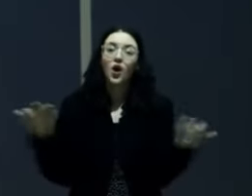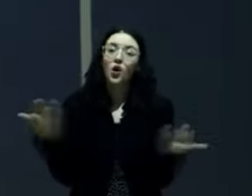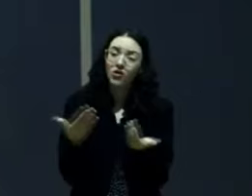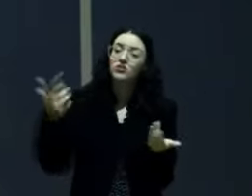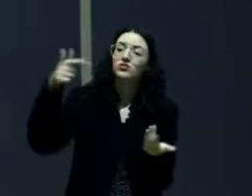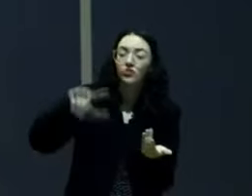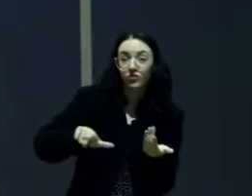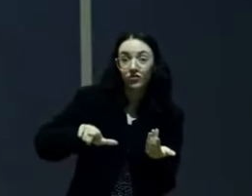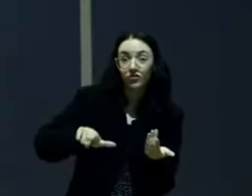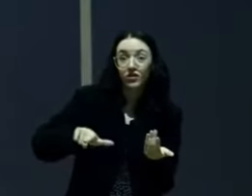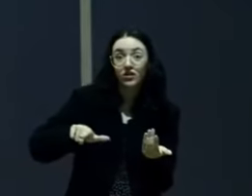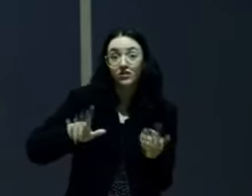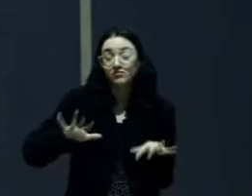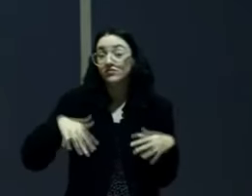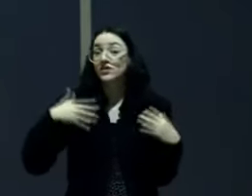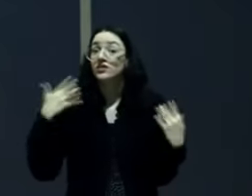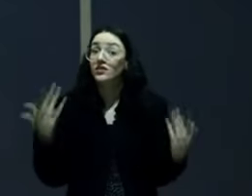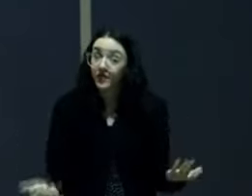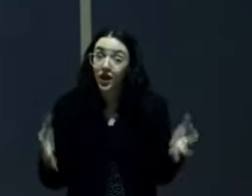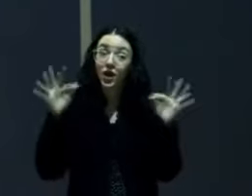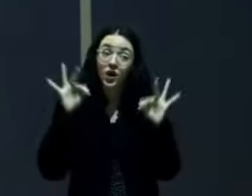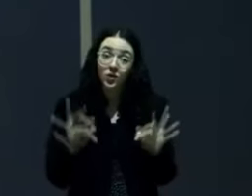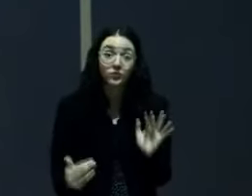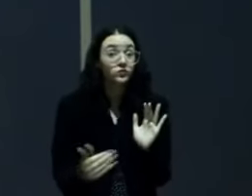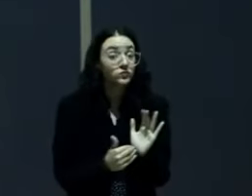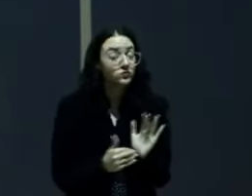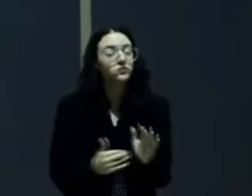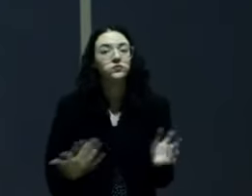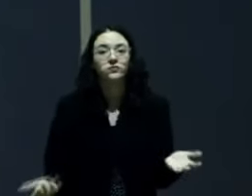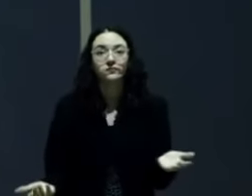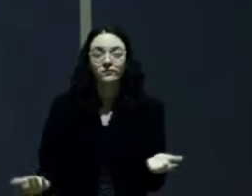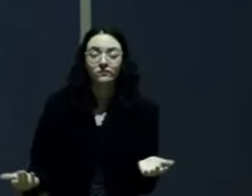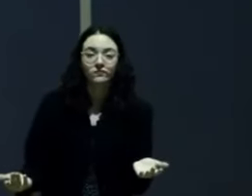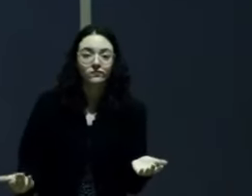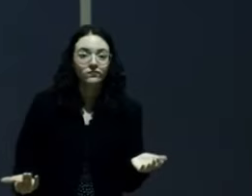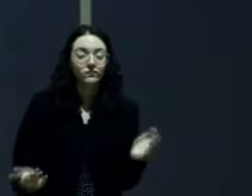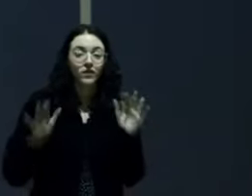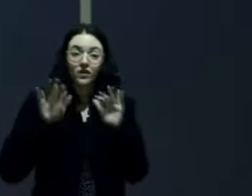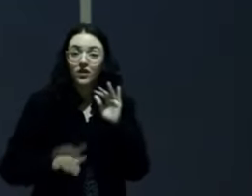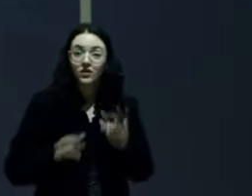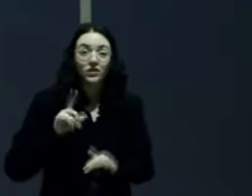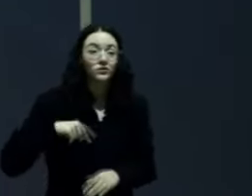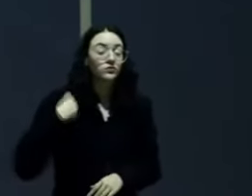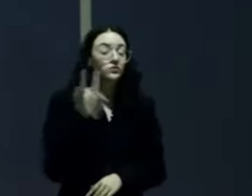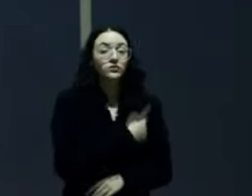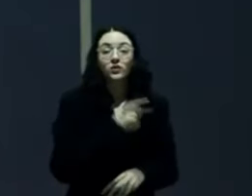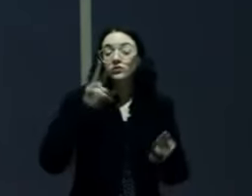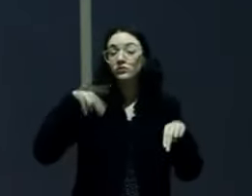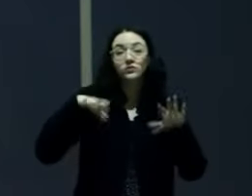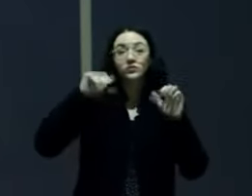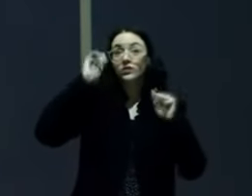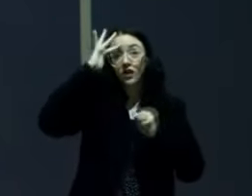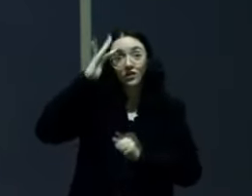Talvez possa. Talvez você nunca pensou assim. O pastor fala isso quase todo